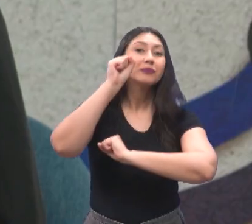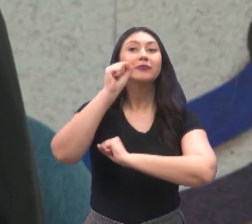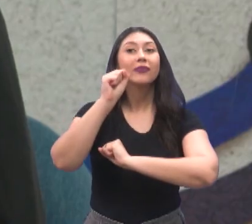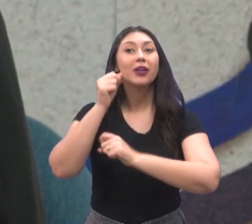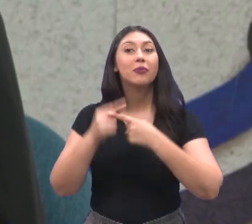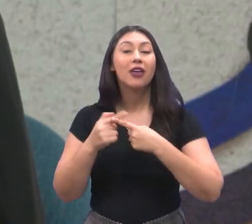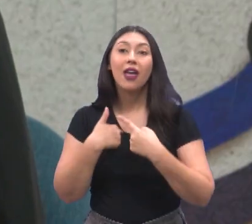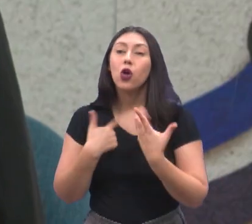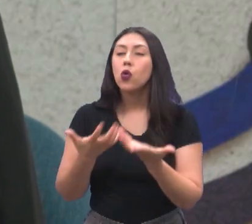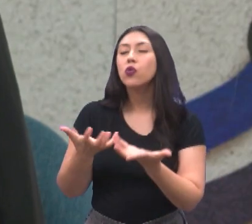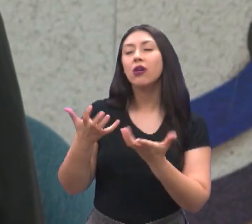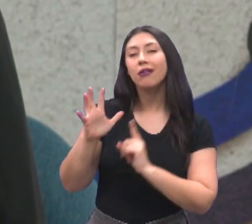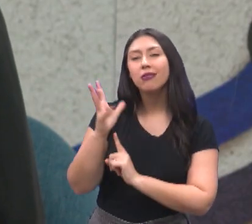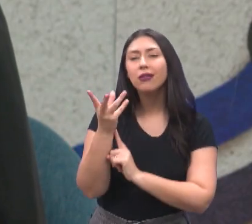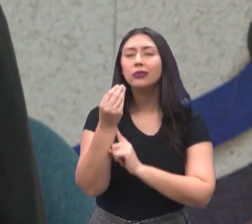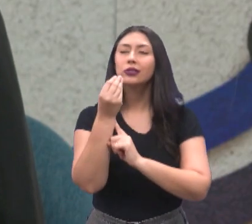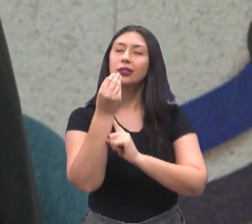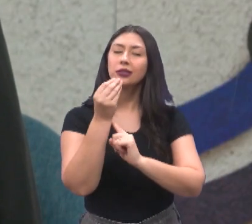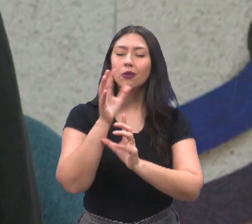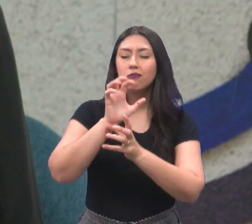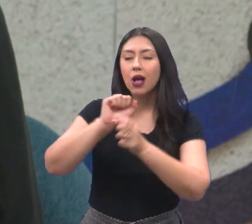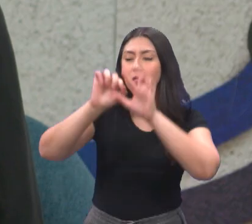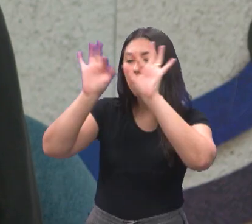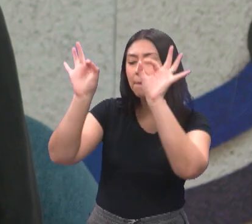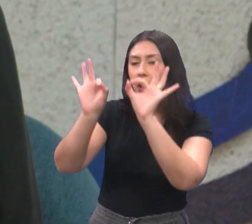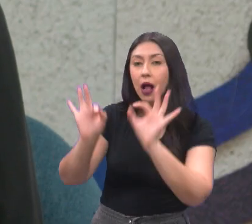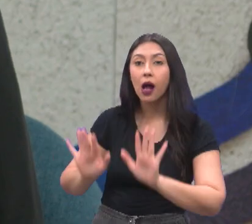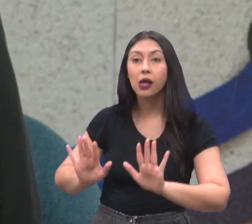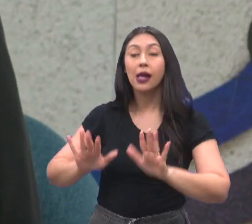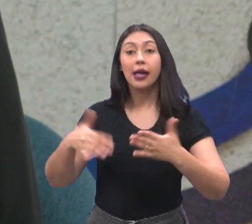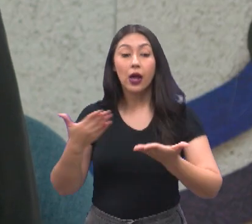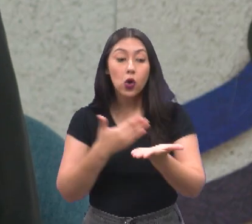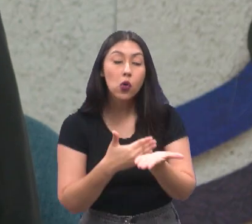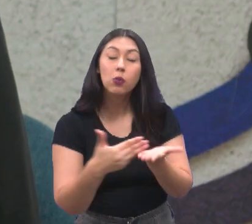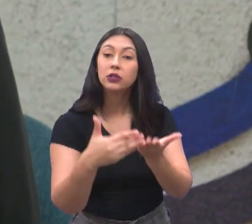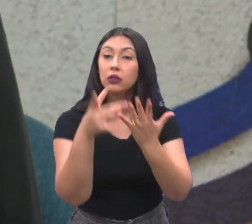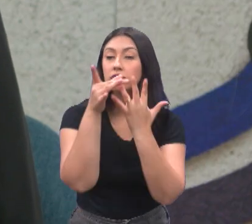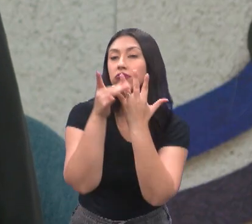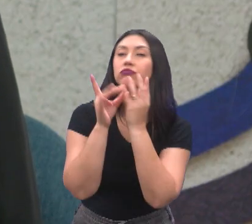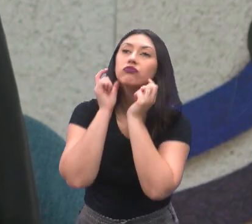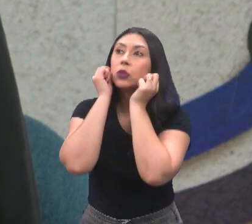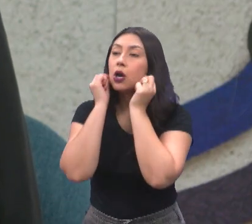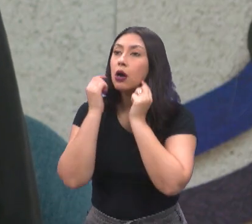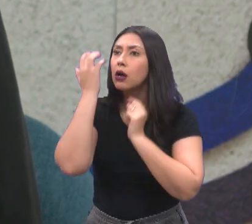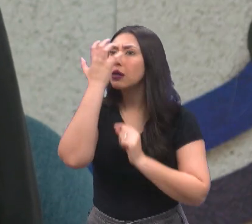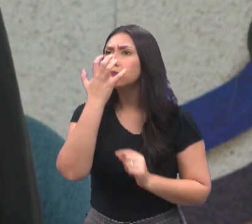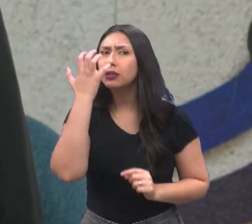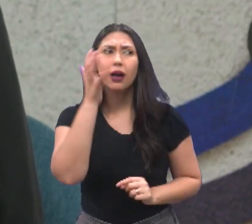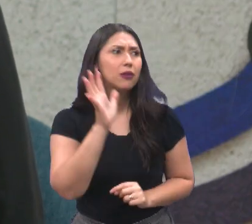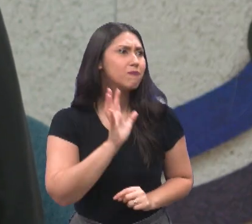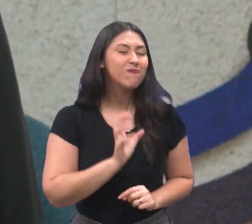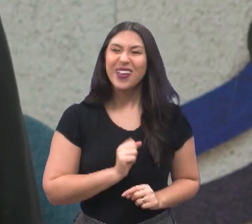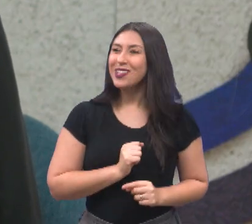ser artista plástica, e aí acabei entrando no mundo da joalheria, e fui me apaixonando e me entregando, e aí não